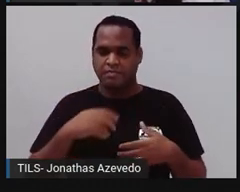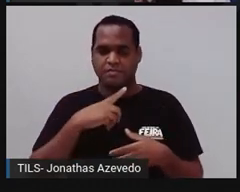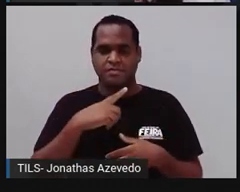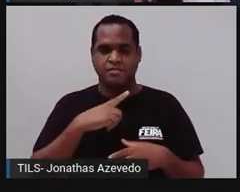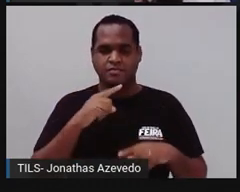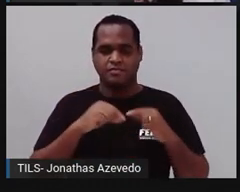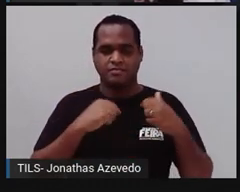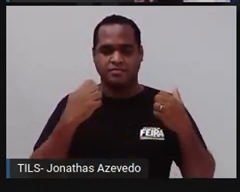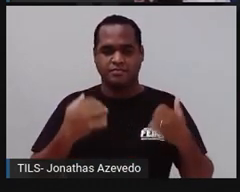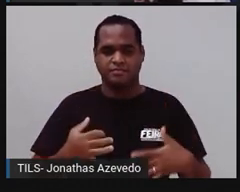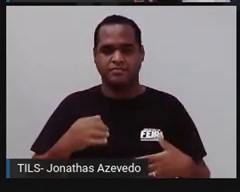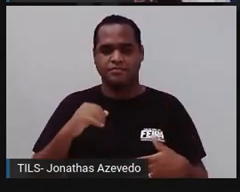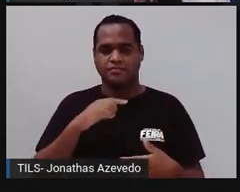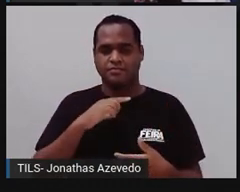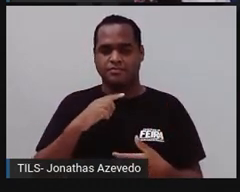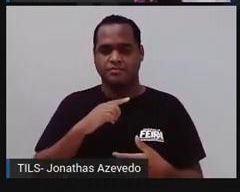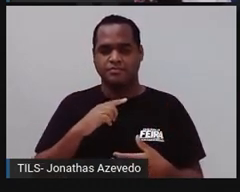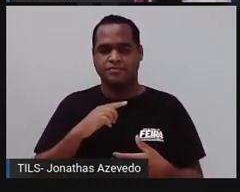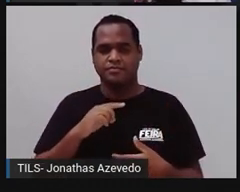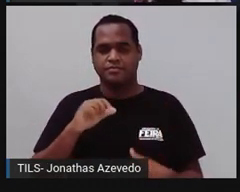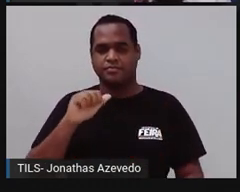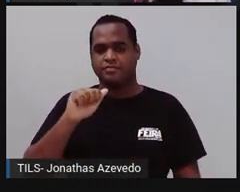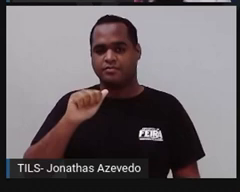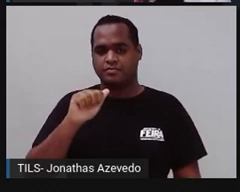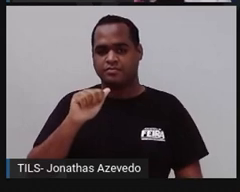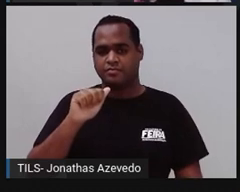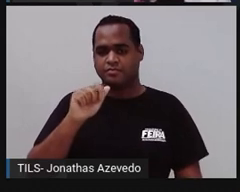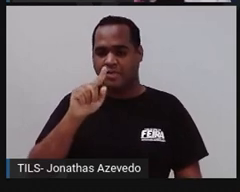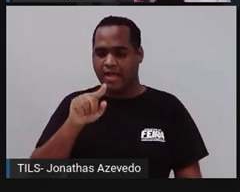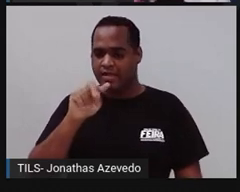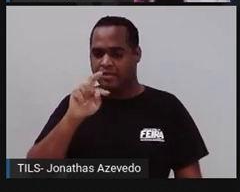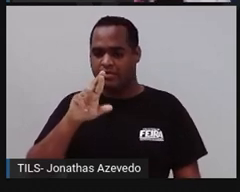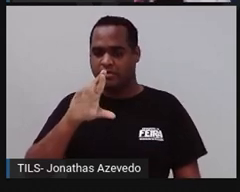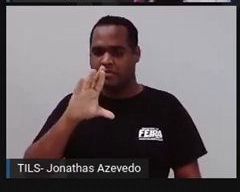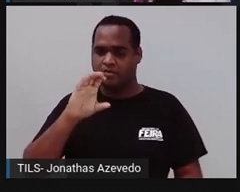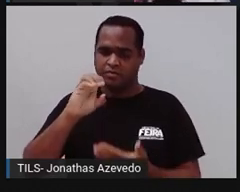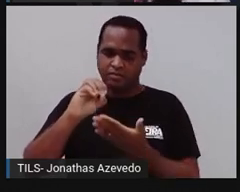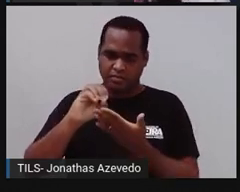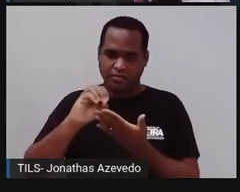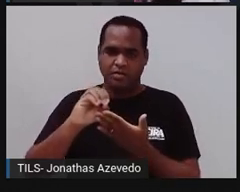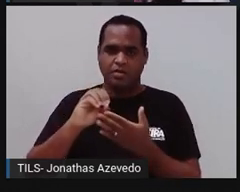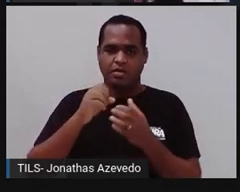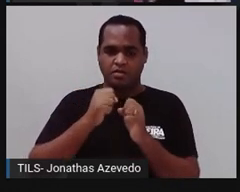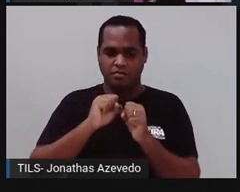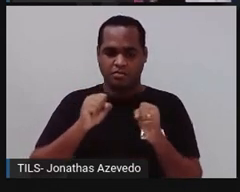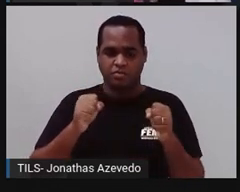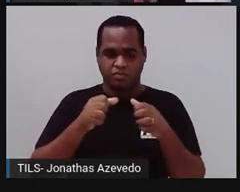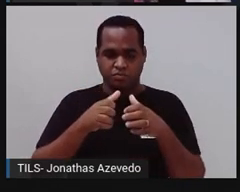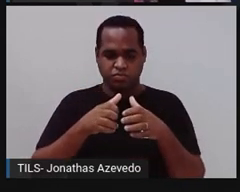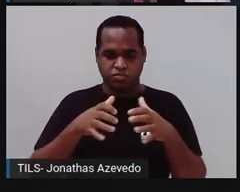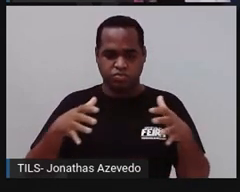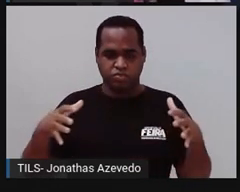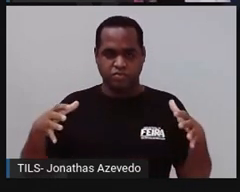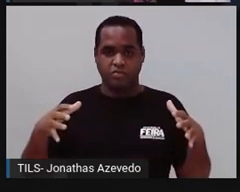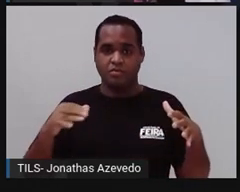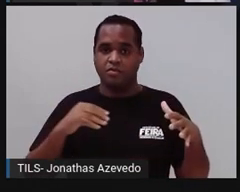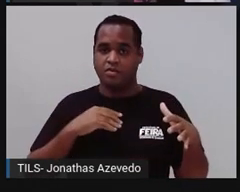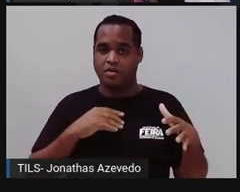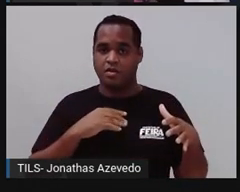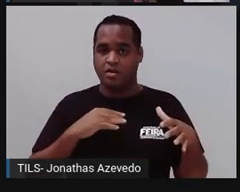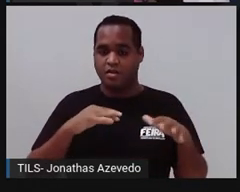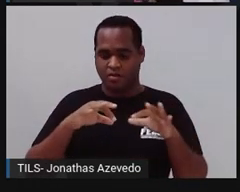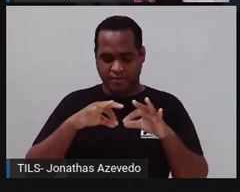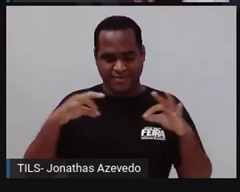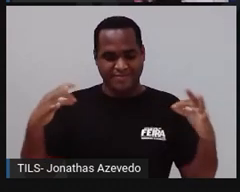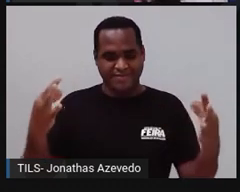aqui, que é chamada de átrio. Então, eles têm o átrio, que é essa abertura maior em cima, e ele tem os ósteos que estão